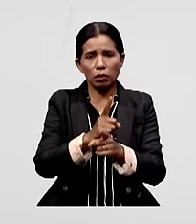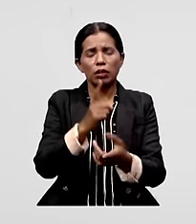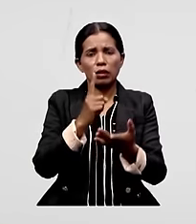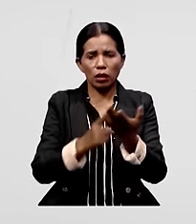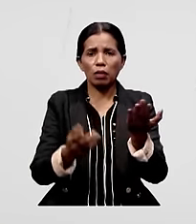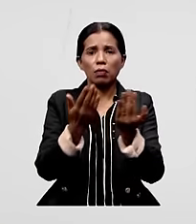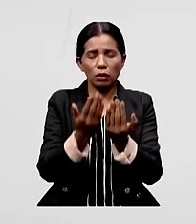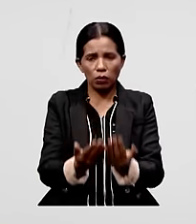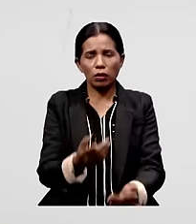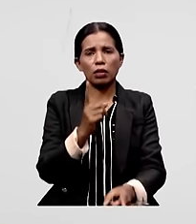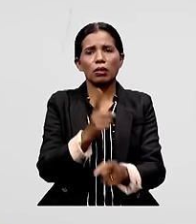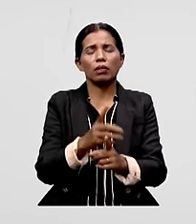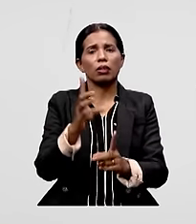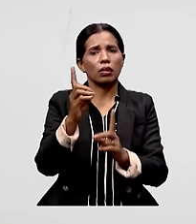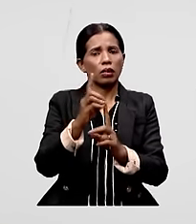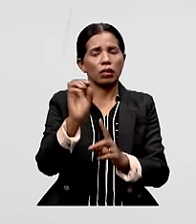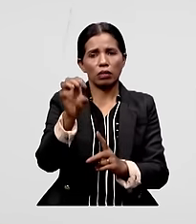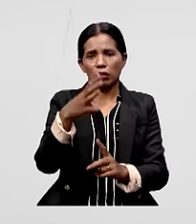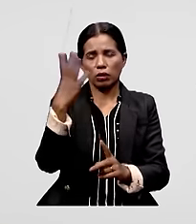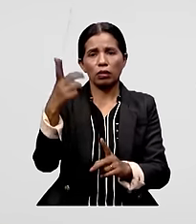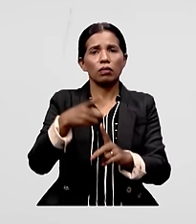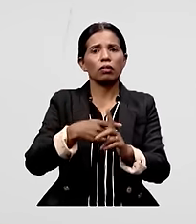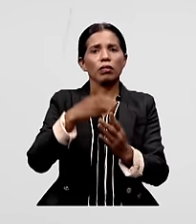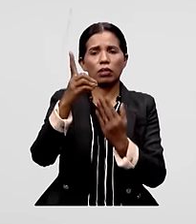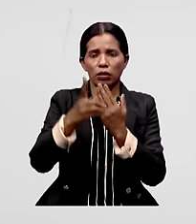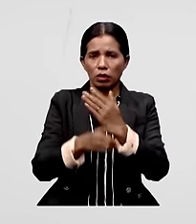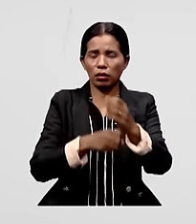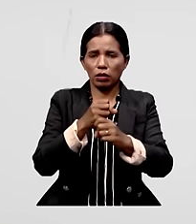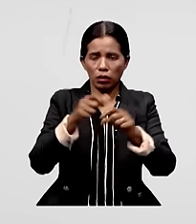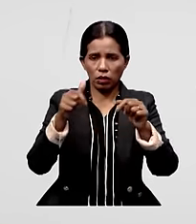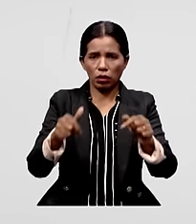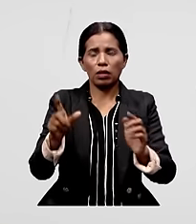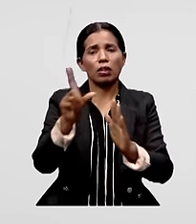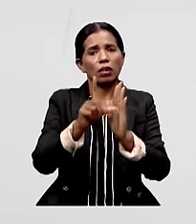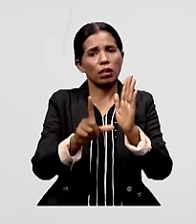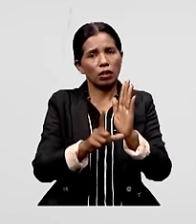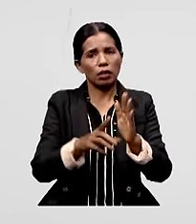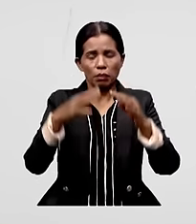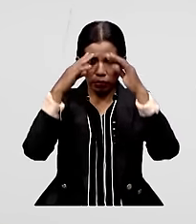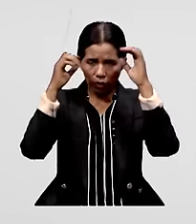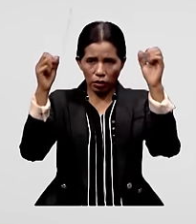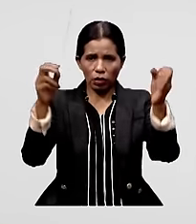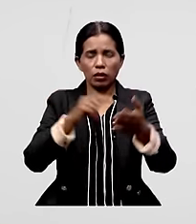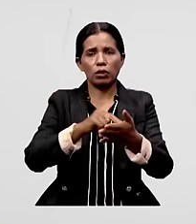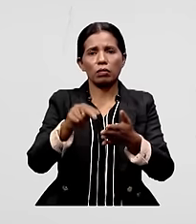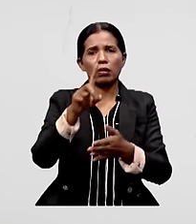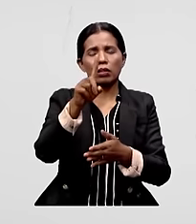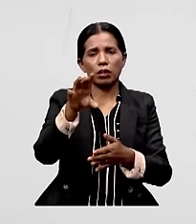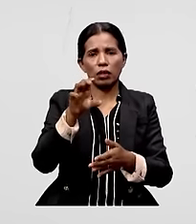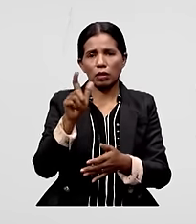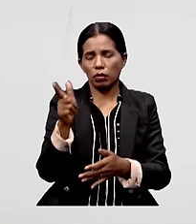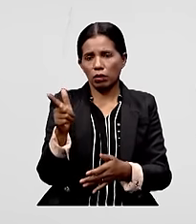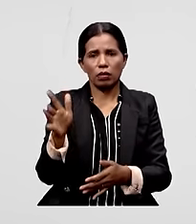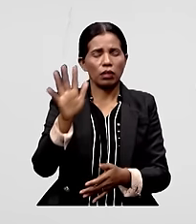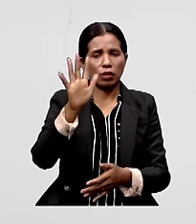for perdão, E agora, San Lourdes Sinhat, o fulano de dezembro, tinane, tuir decreto presidente da República, número 8 Sida Ruanu Lourdes Sin